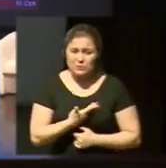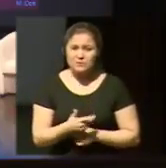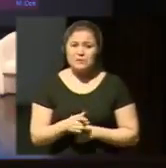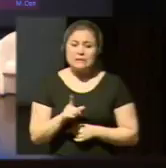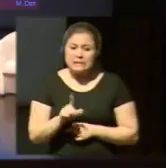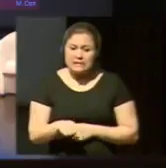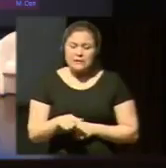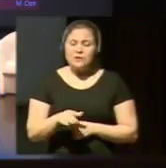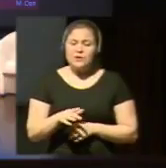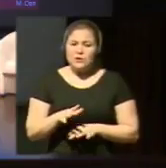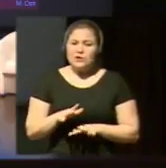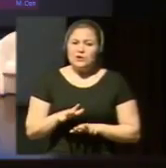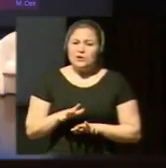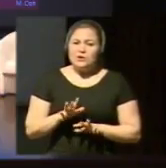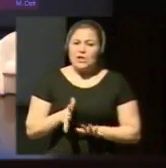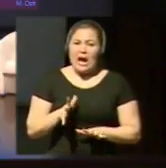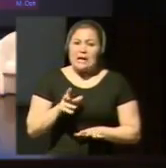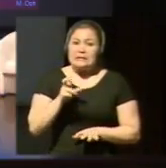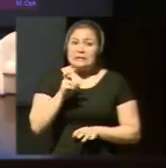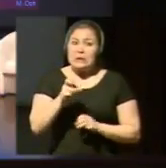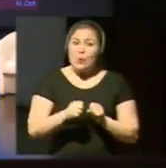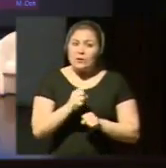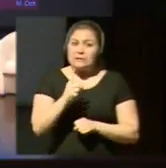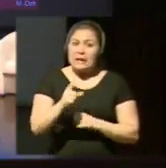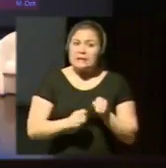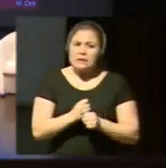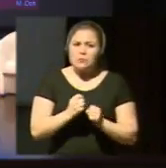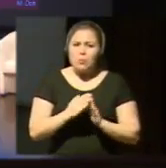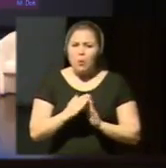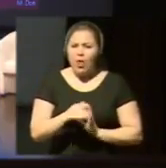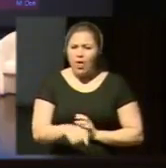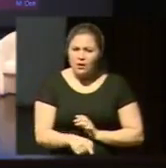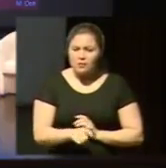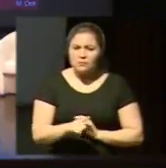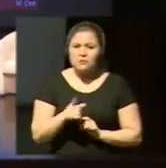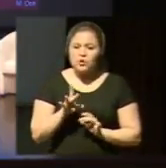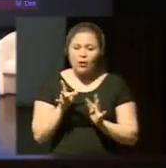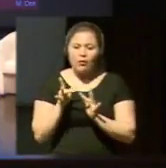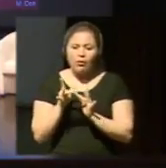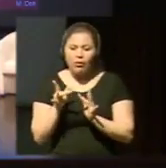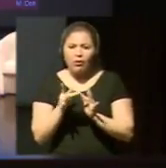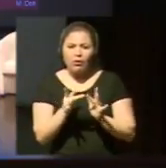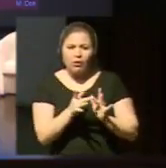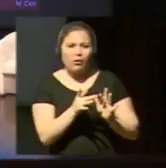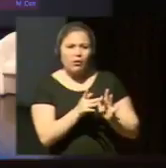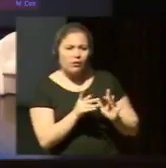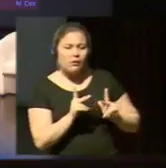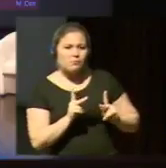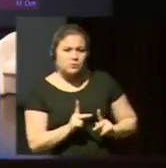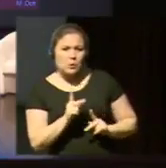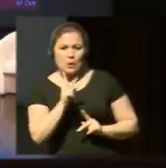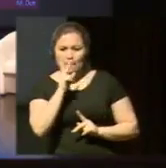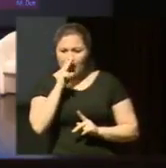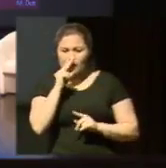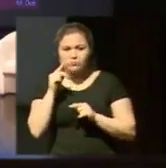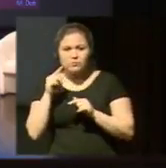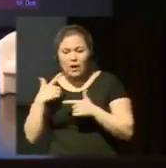isso já morando 5, 10 anos ali, e lidar só com as pessoas que também têm a mesma